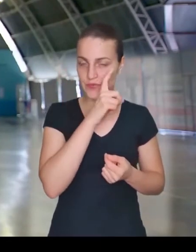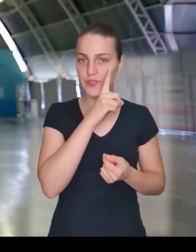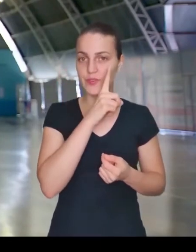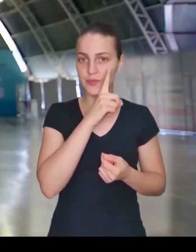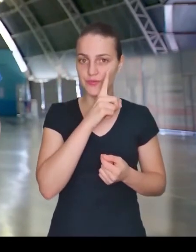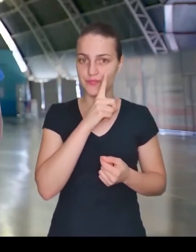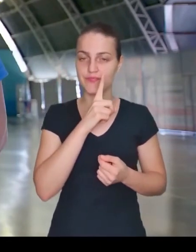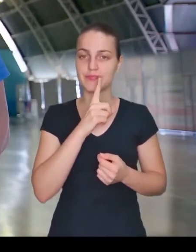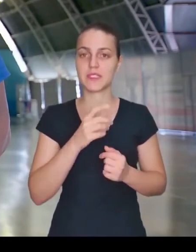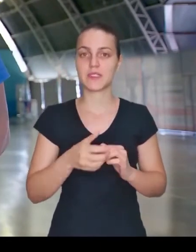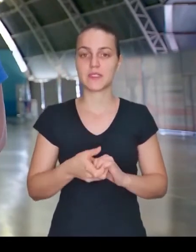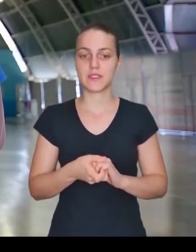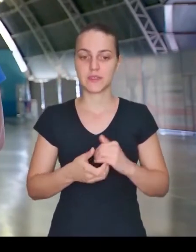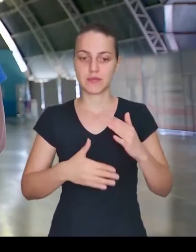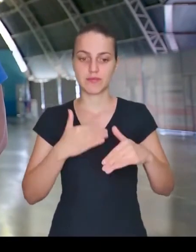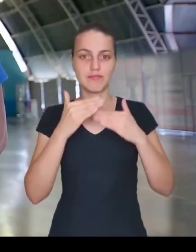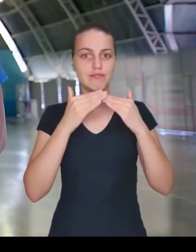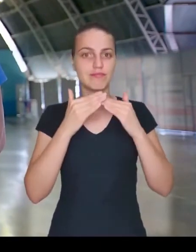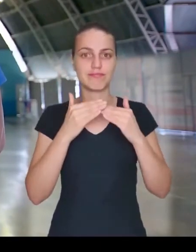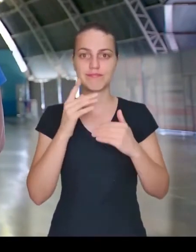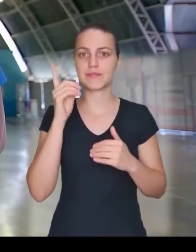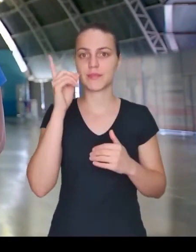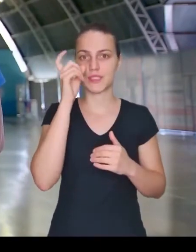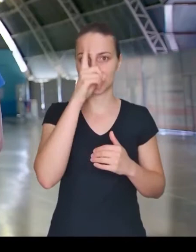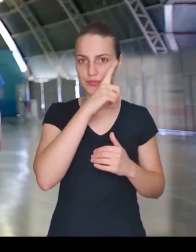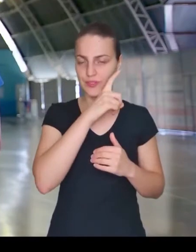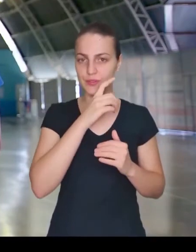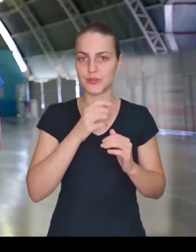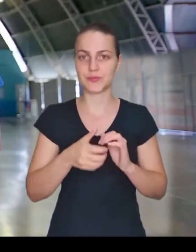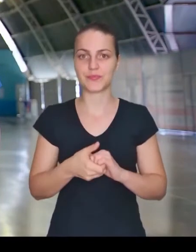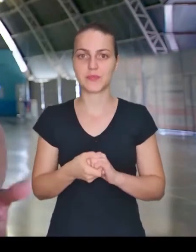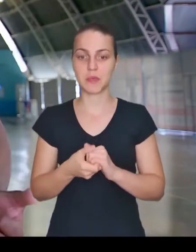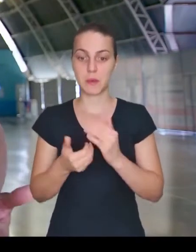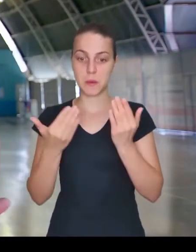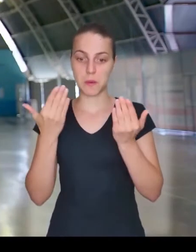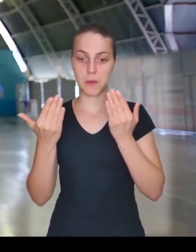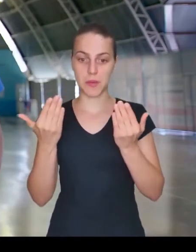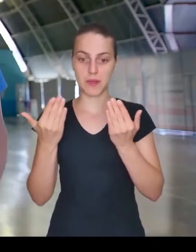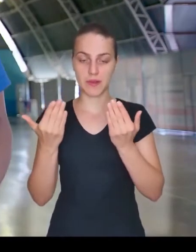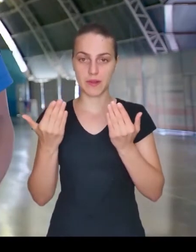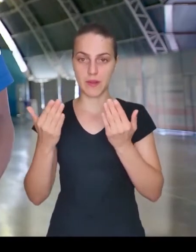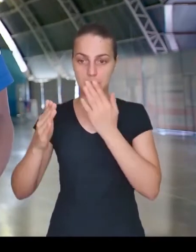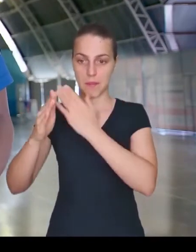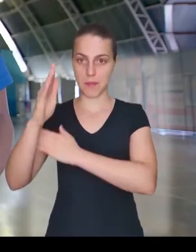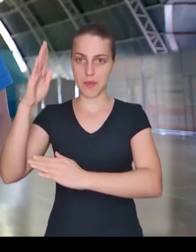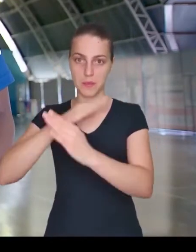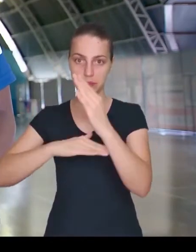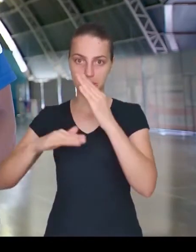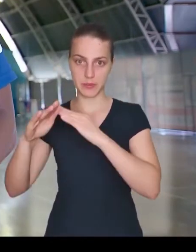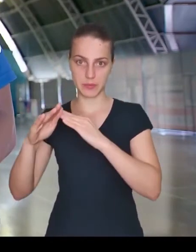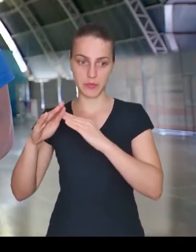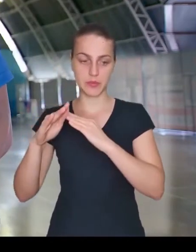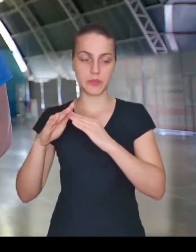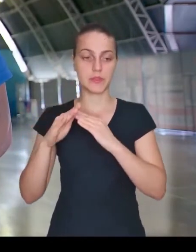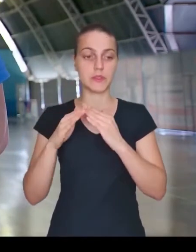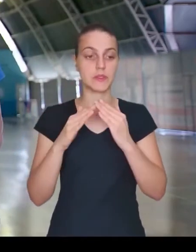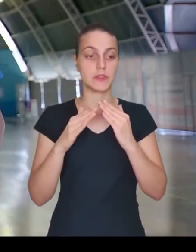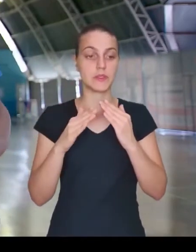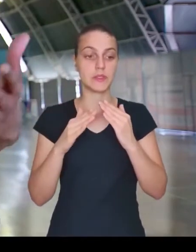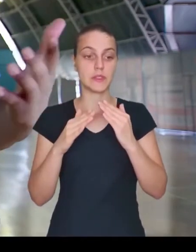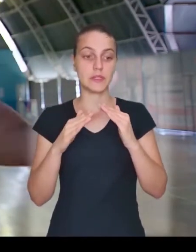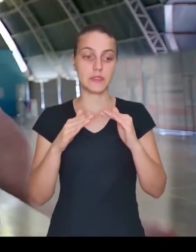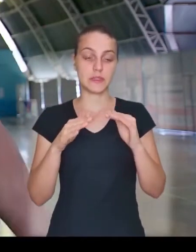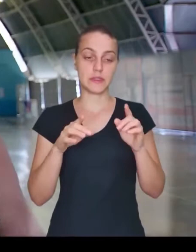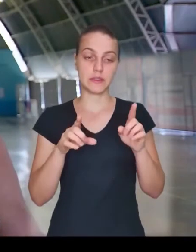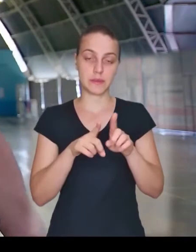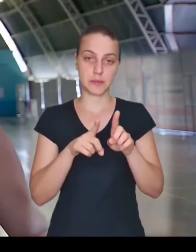rendimento paralímpico. A visão é totalmente diferente com o olímpico. Se for para comparar, um